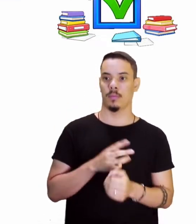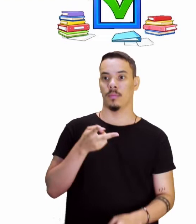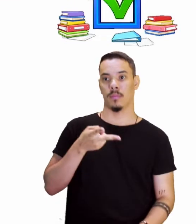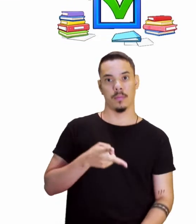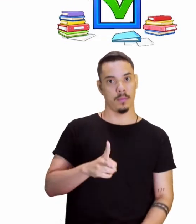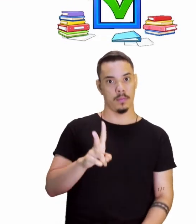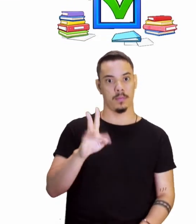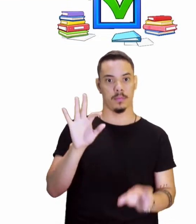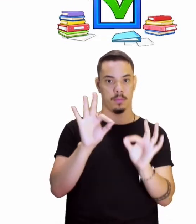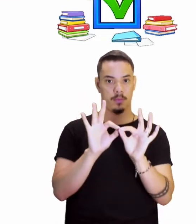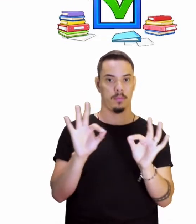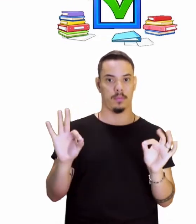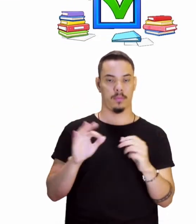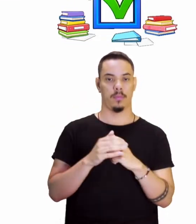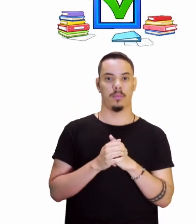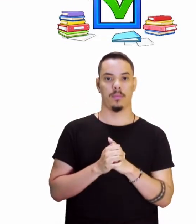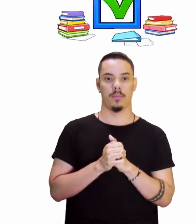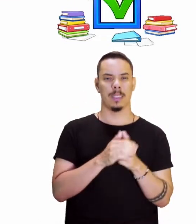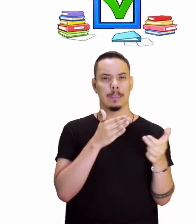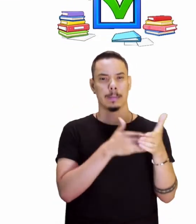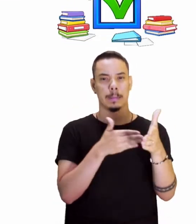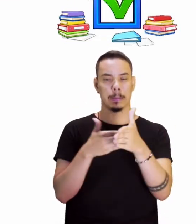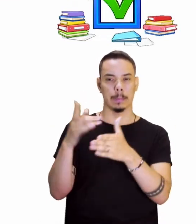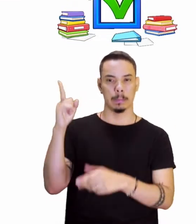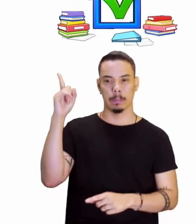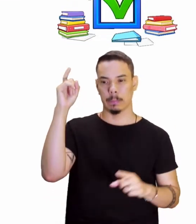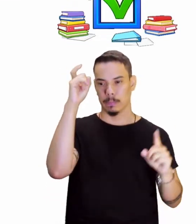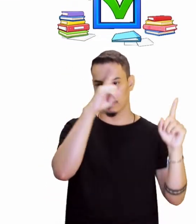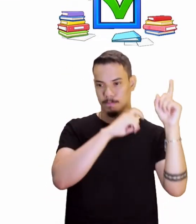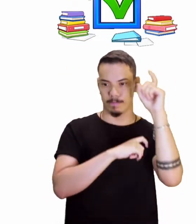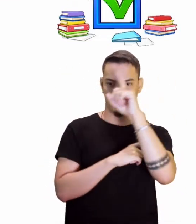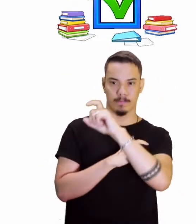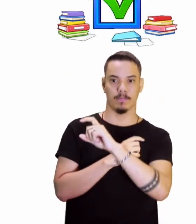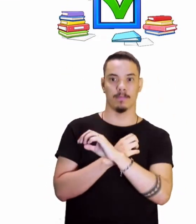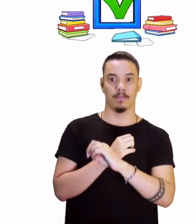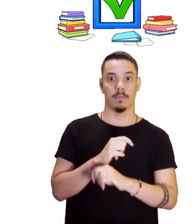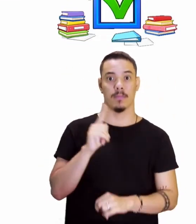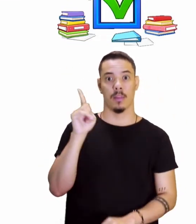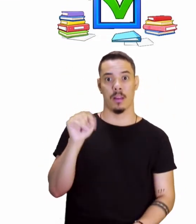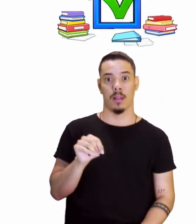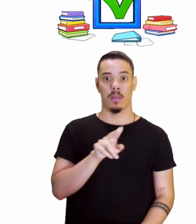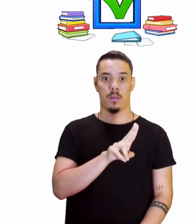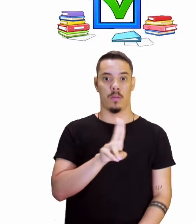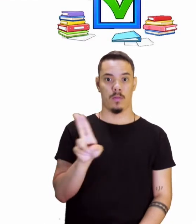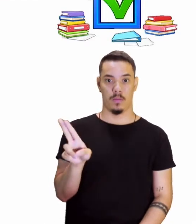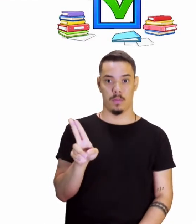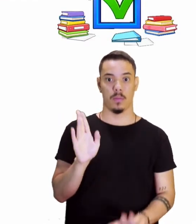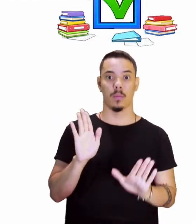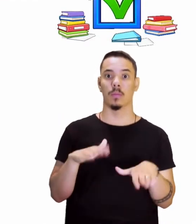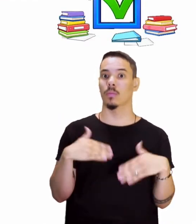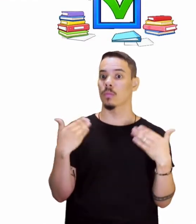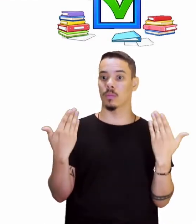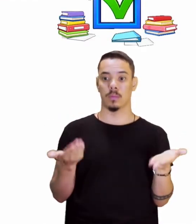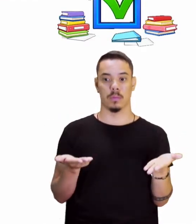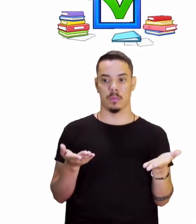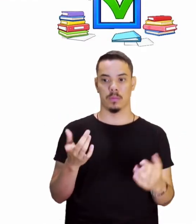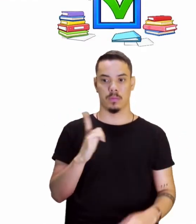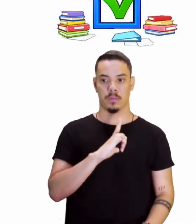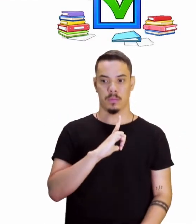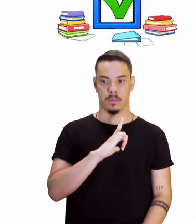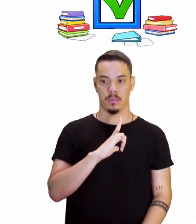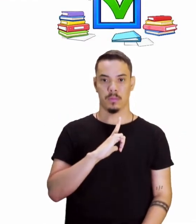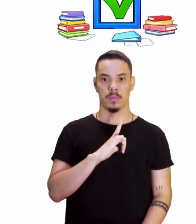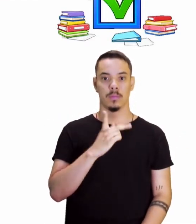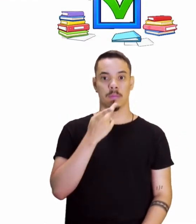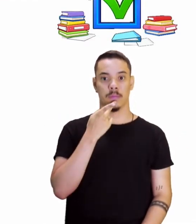frase, eu tenho as dificuldades. As dificuldades é nome. Quais as dificuldades que eu tenho? Aí fala